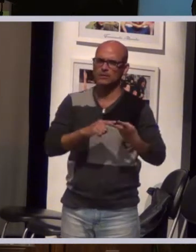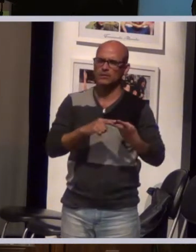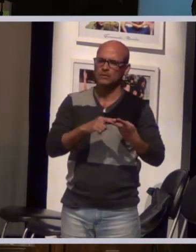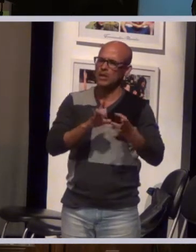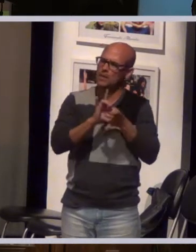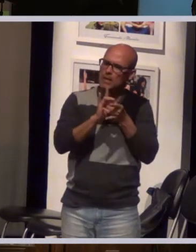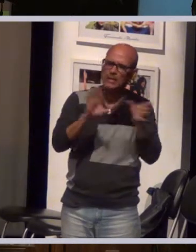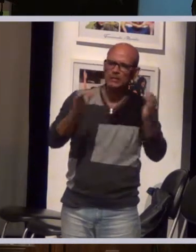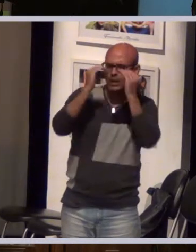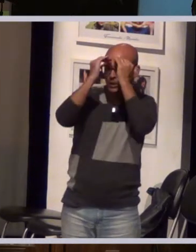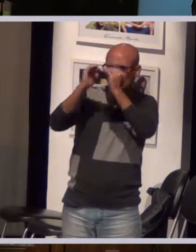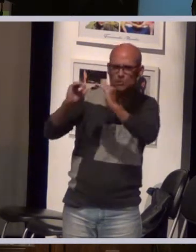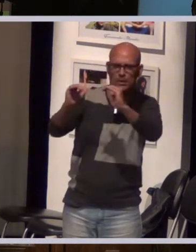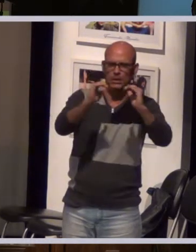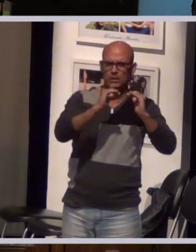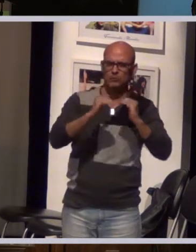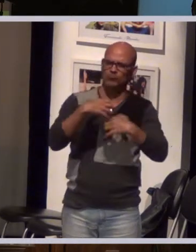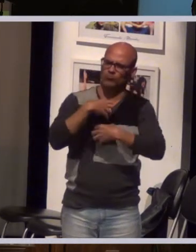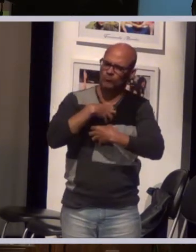sensibilidade e respeito com o outro.